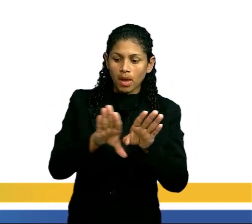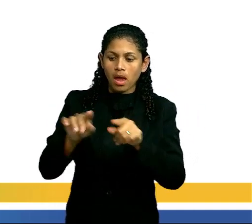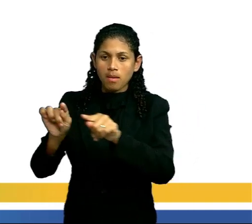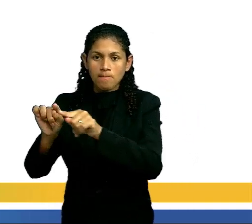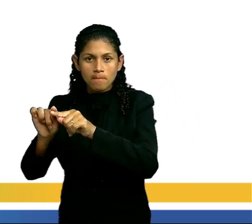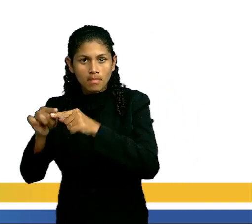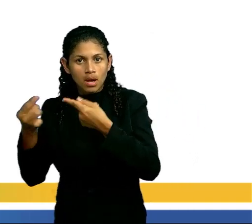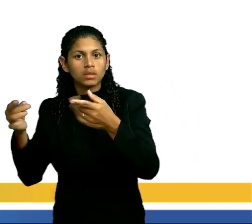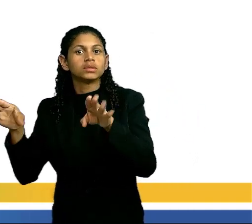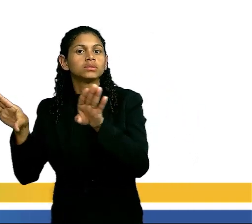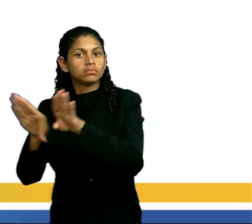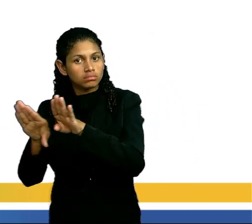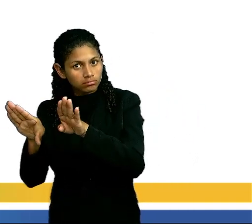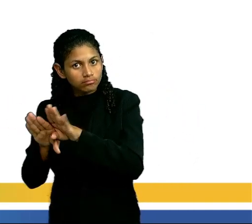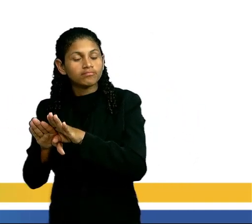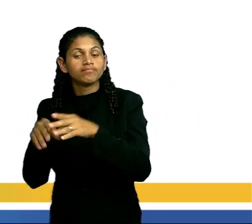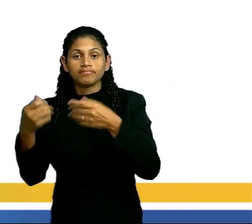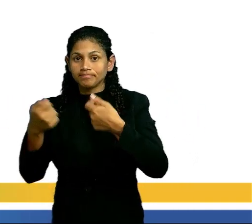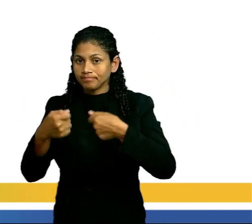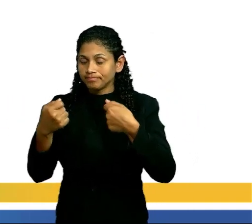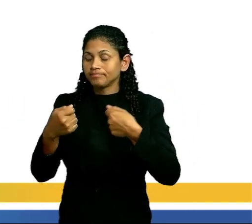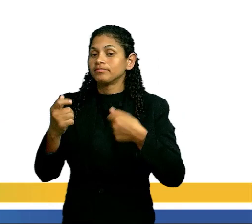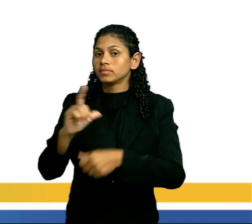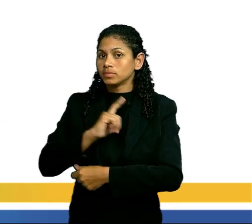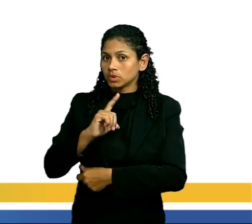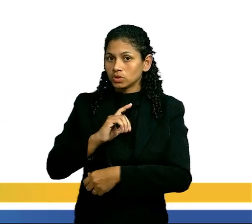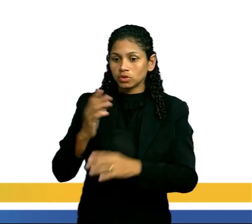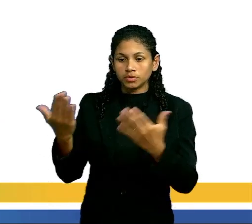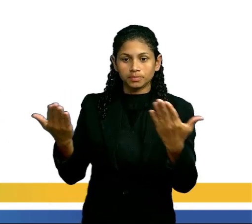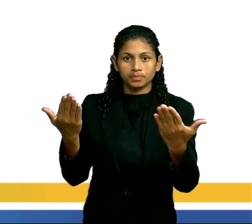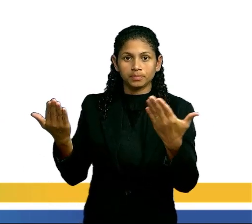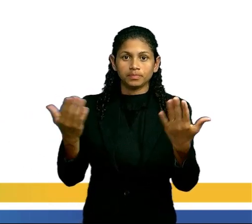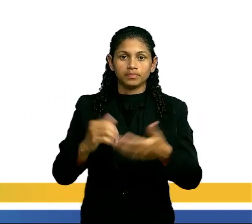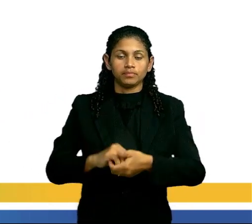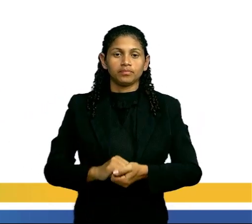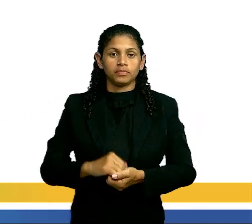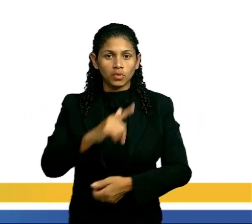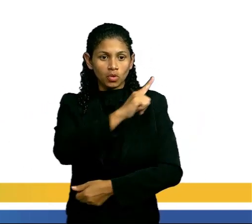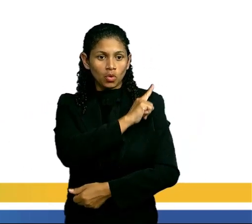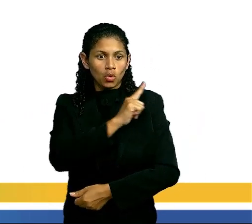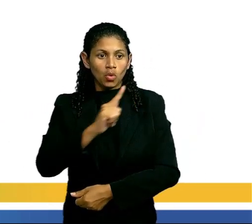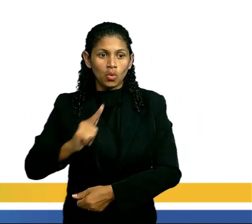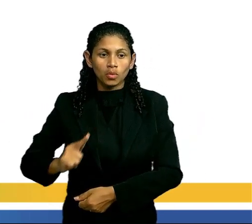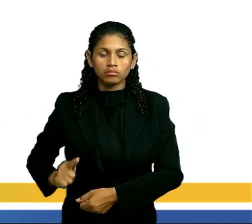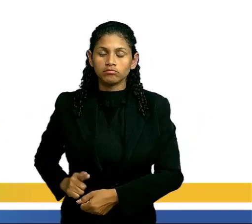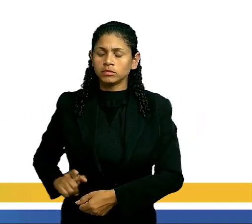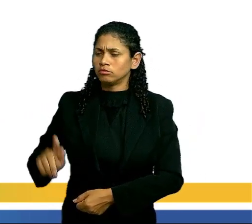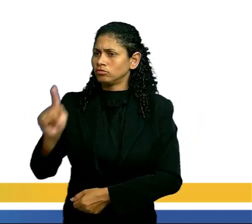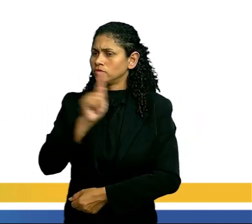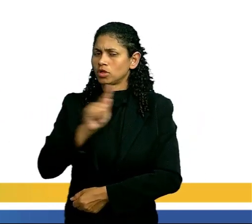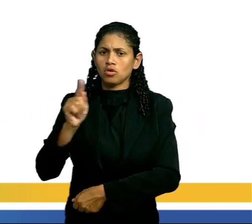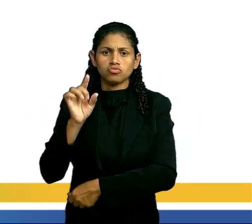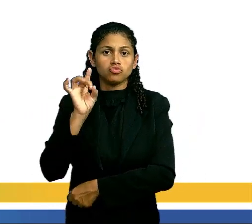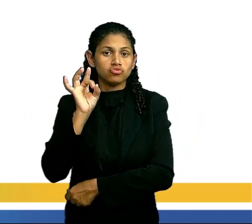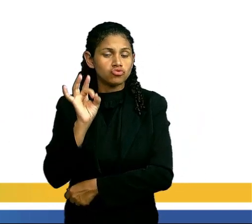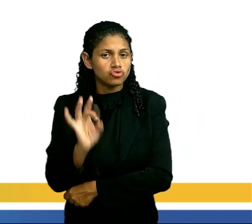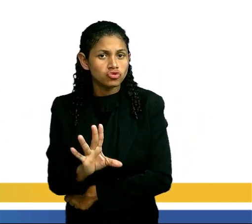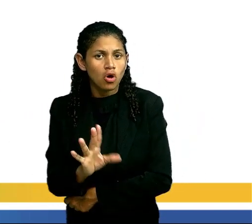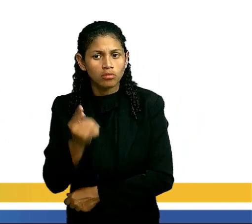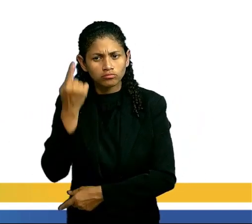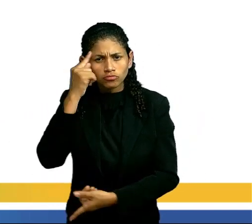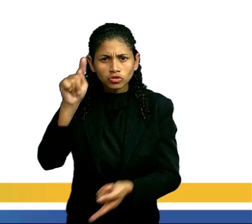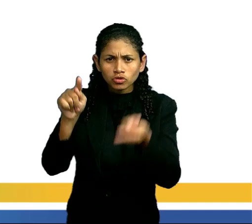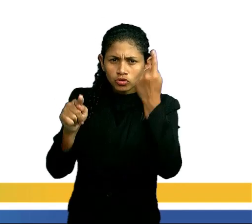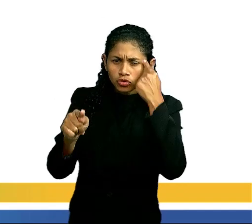paralelismo, deve-se proceder da seguinte forma. O governo não só criou projetos sociais,